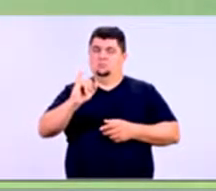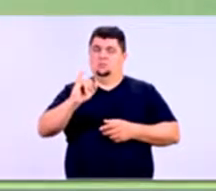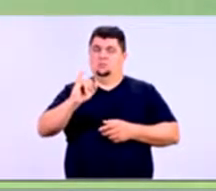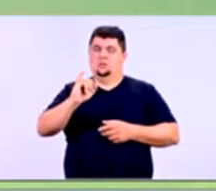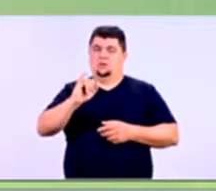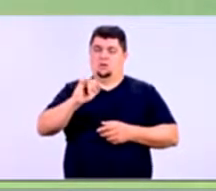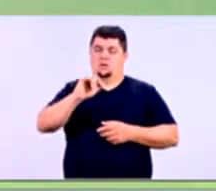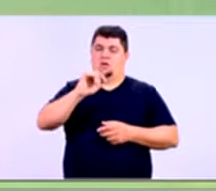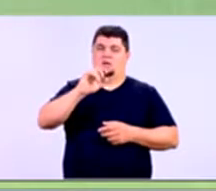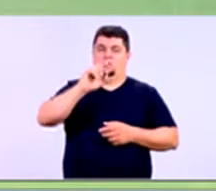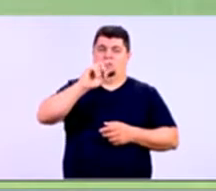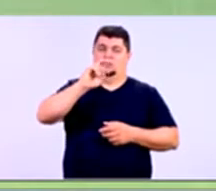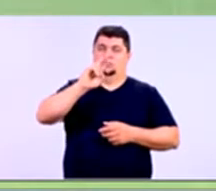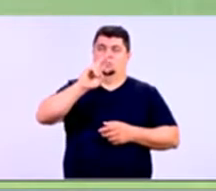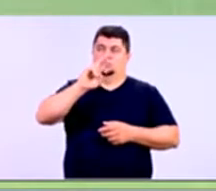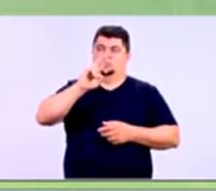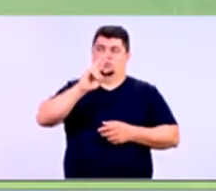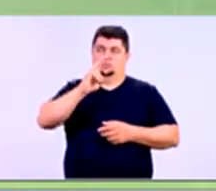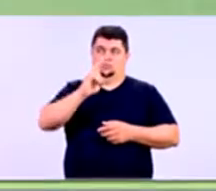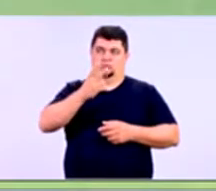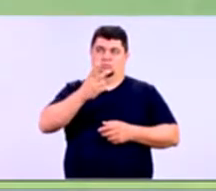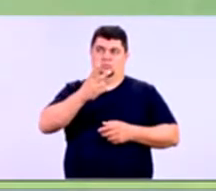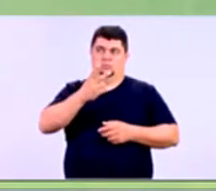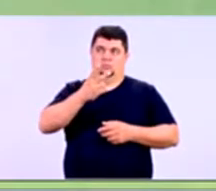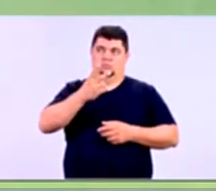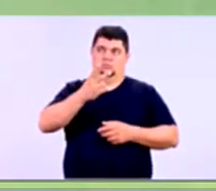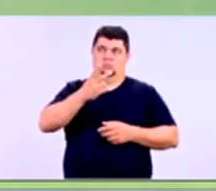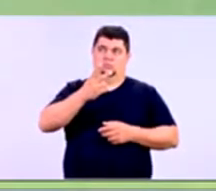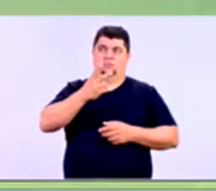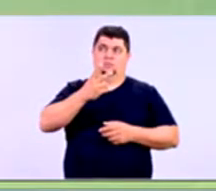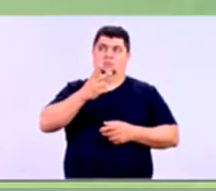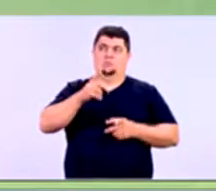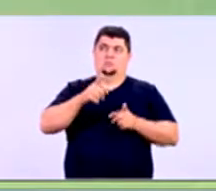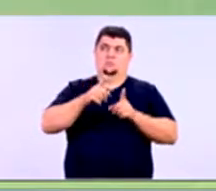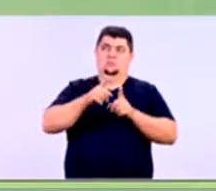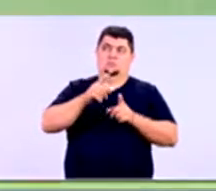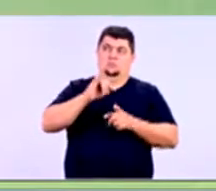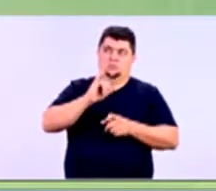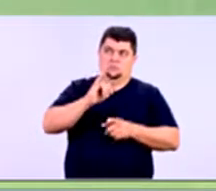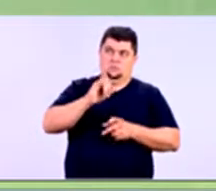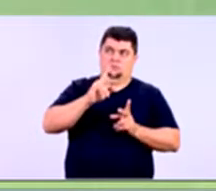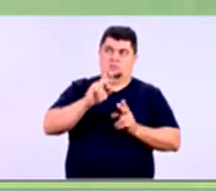seja, 2% ao mês. E